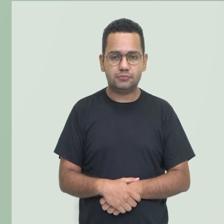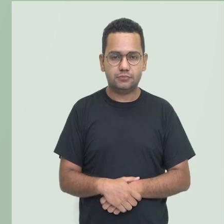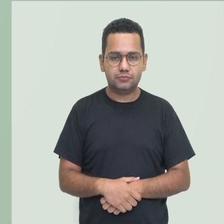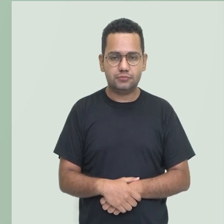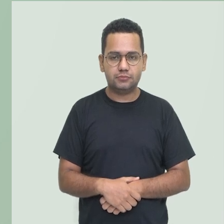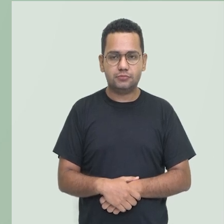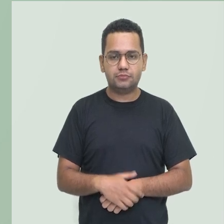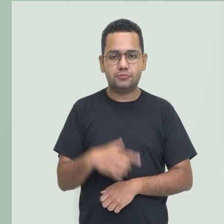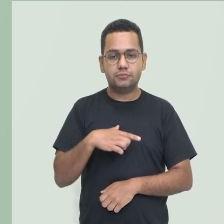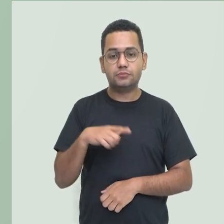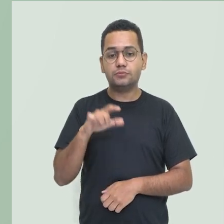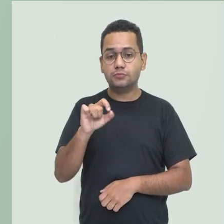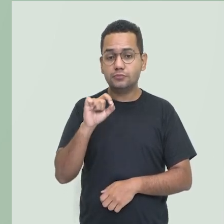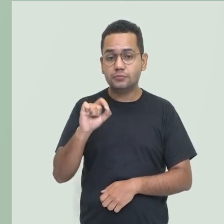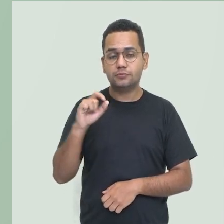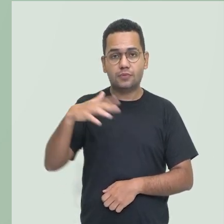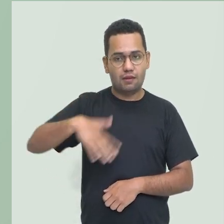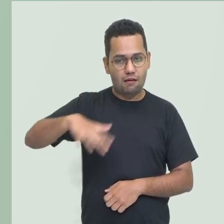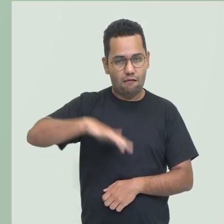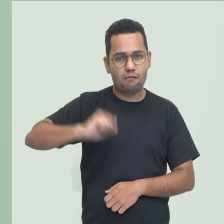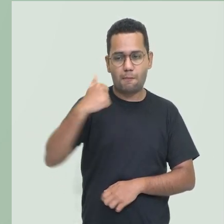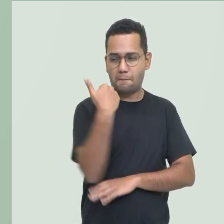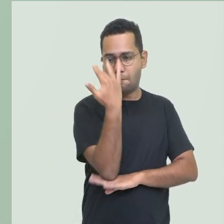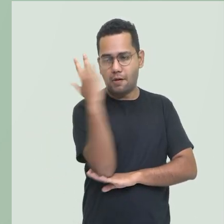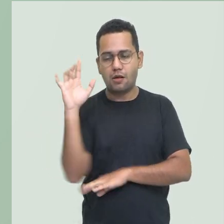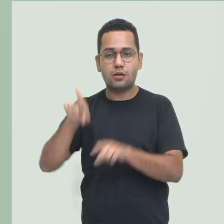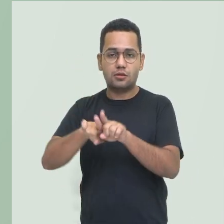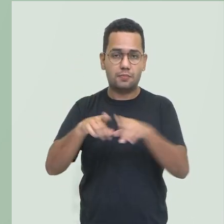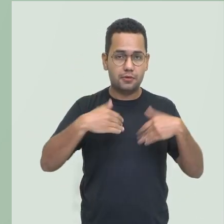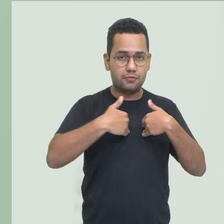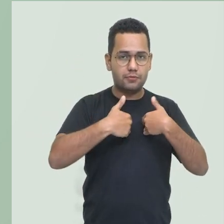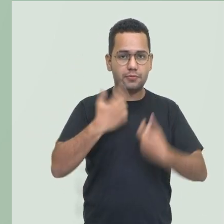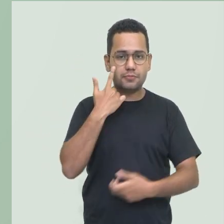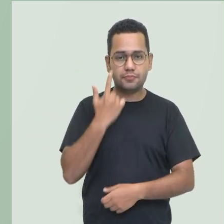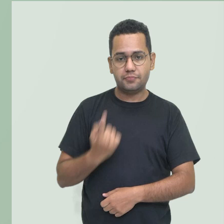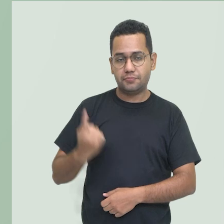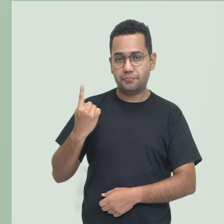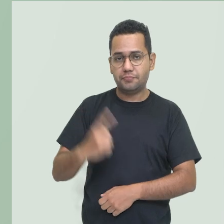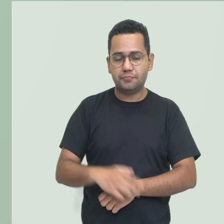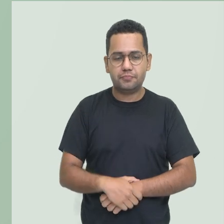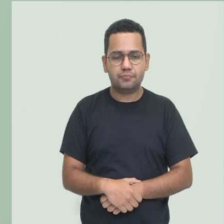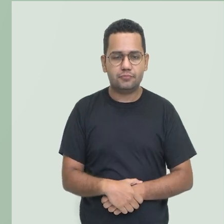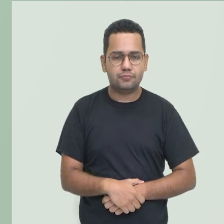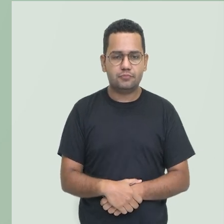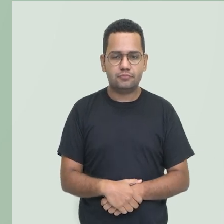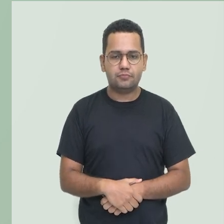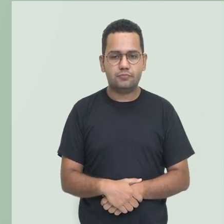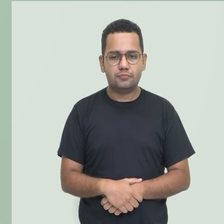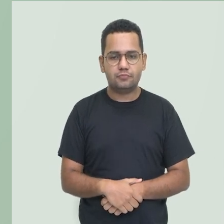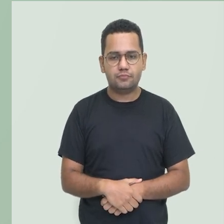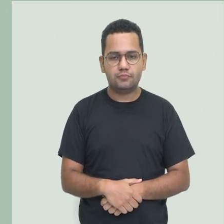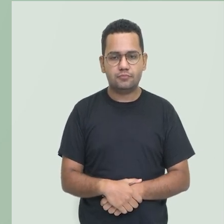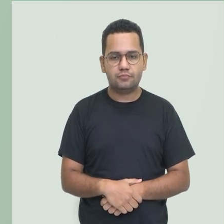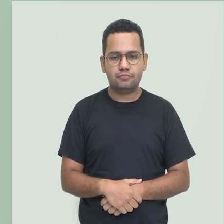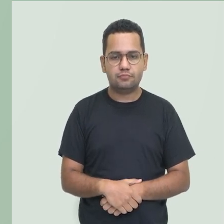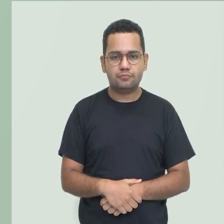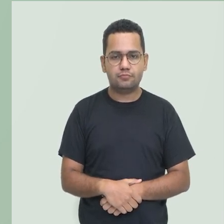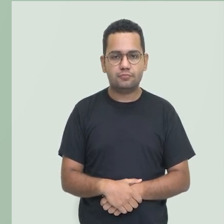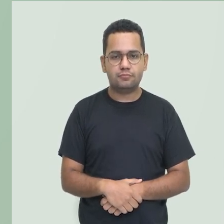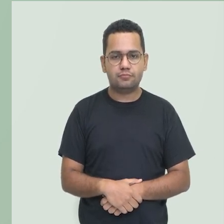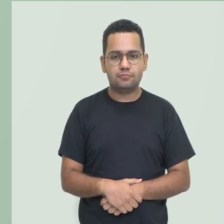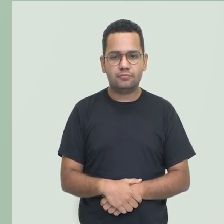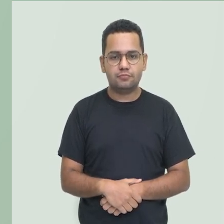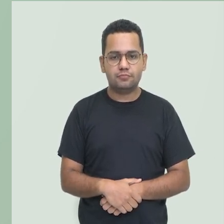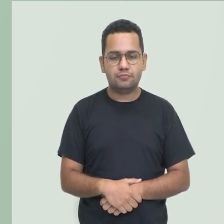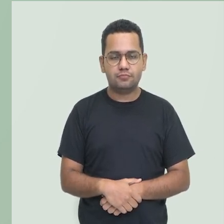grande representação da fauna e da flora desse bioma. Começar aí pelaquela leitura que a gente faz